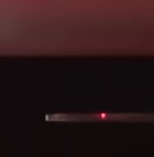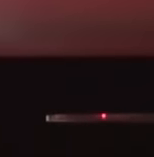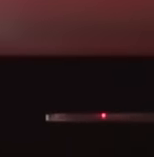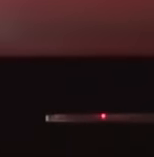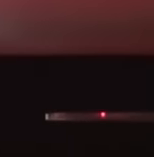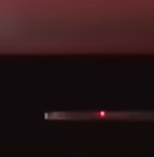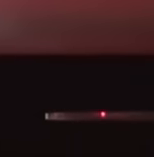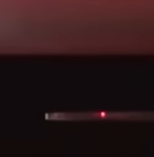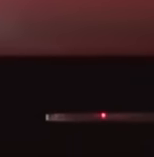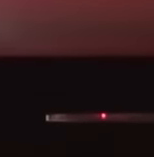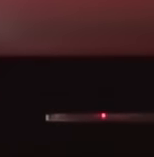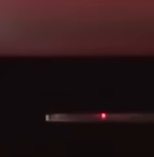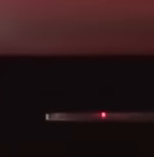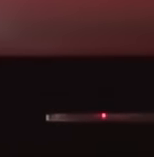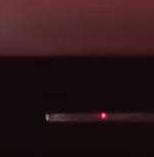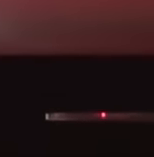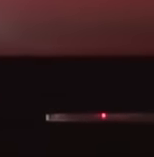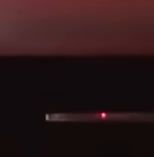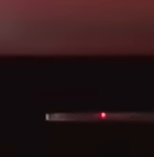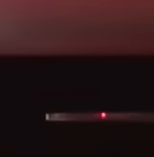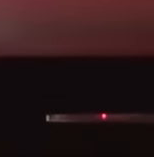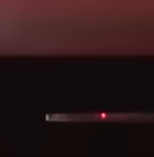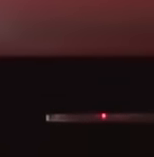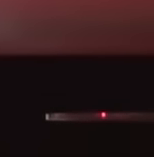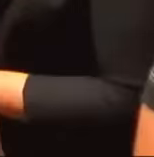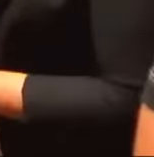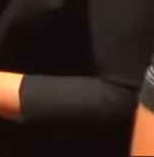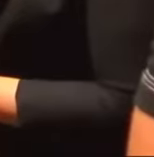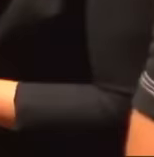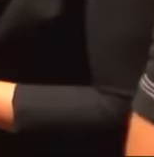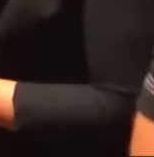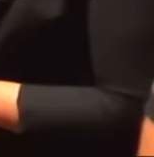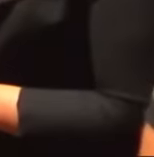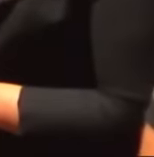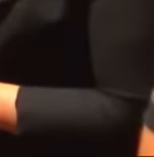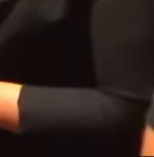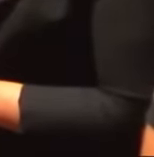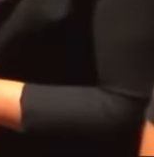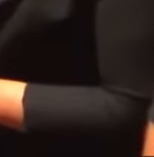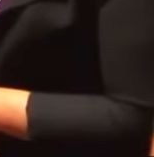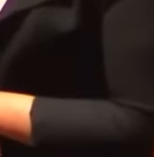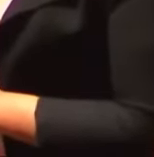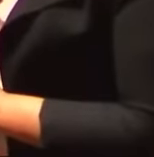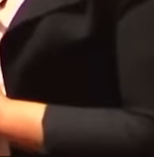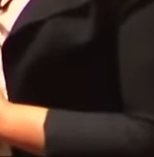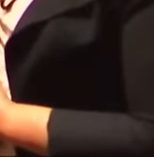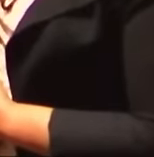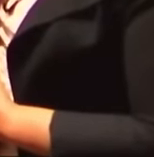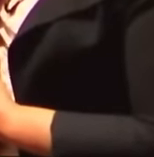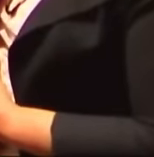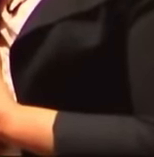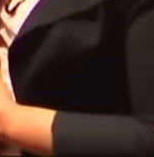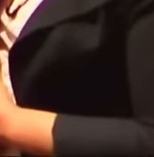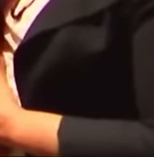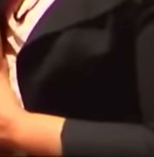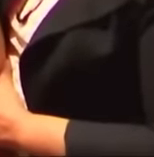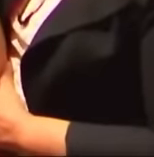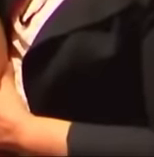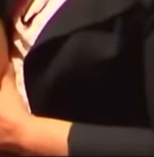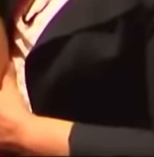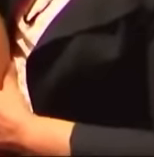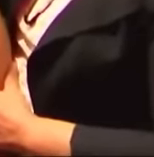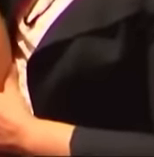queremos te encorajar todos os dias. Leia a palavra dEle, porque você vai receber o alimento. E